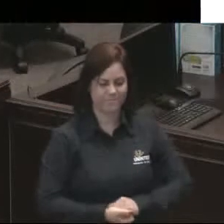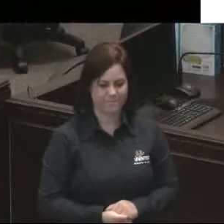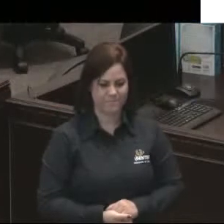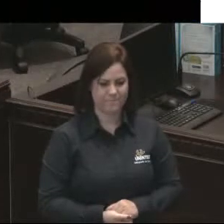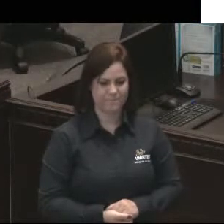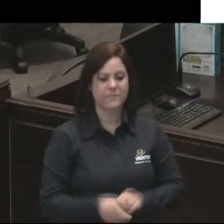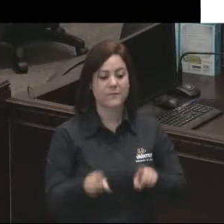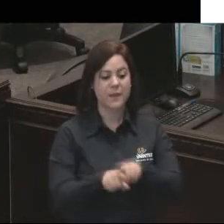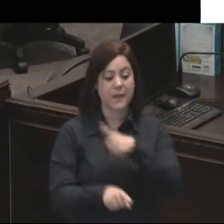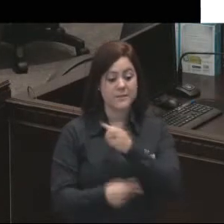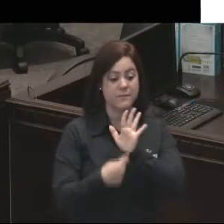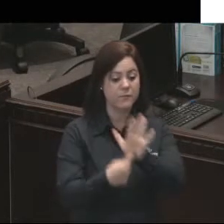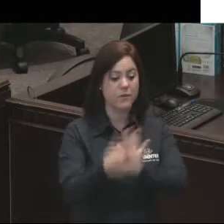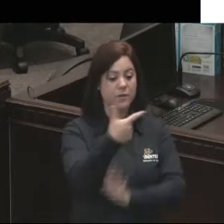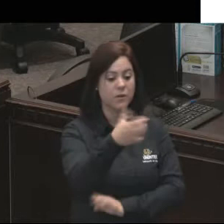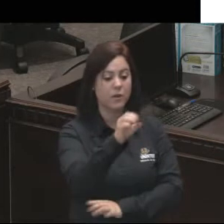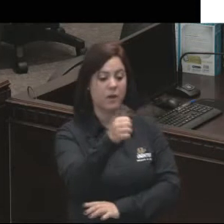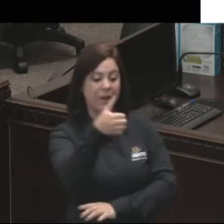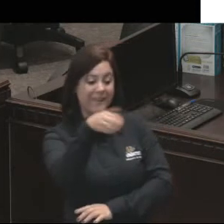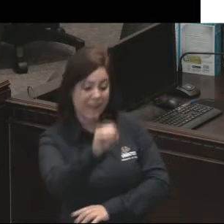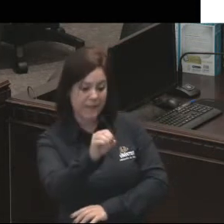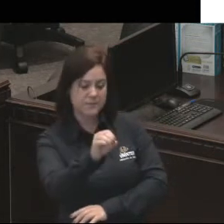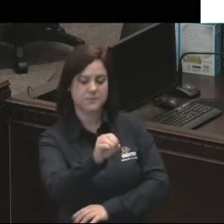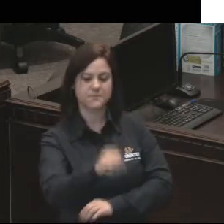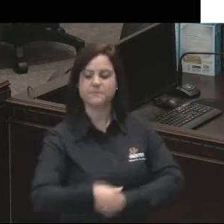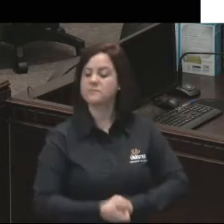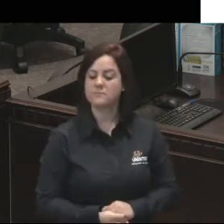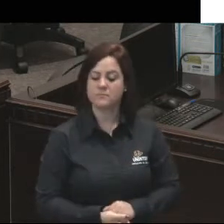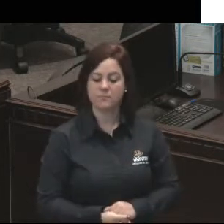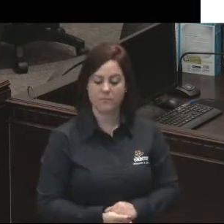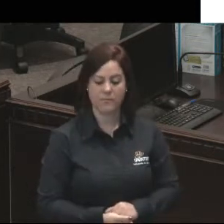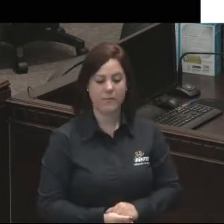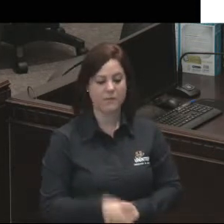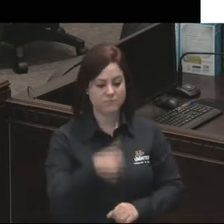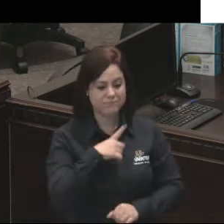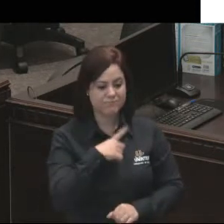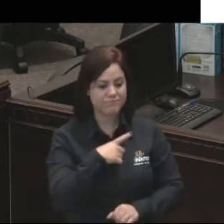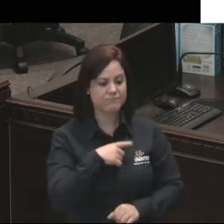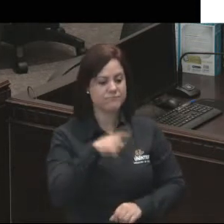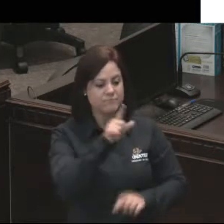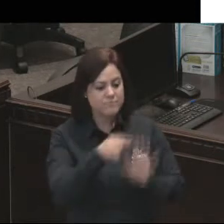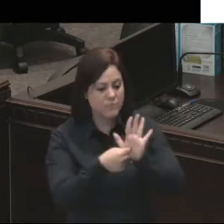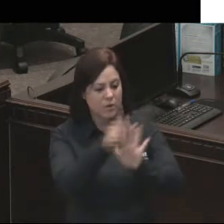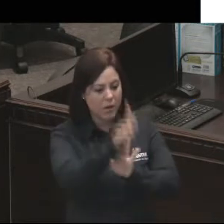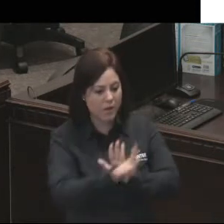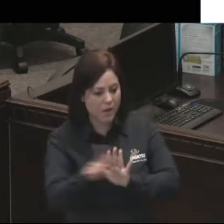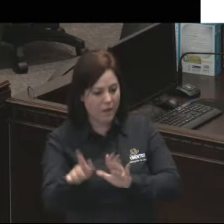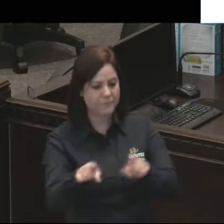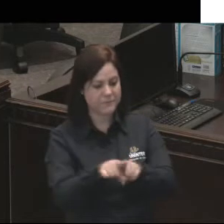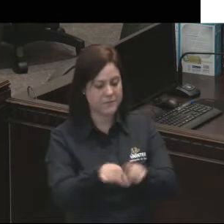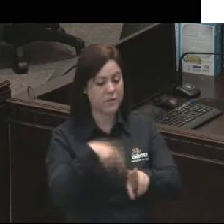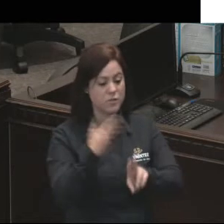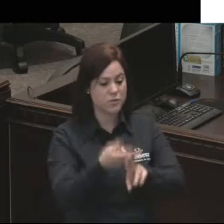aqui é de 2010, mas ele não muda muito, Então, a gente vê aqui os organofosforados, que são inseticidas, isso são